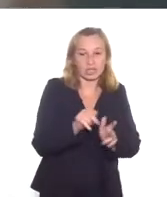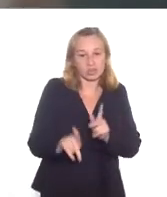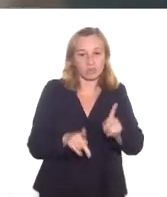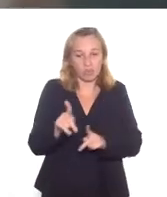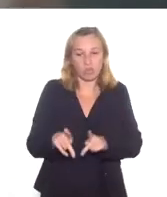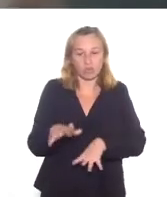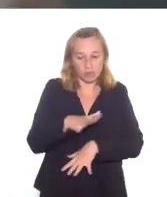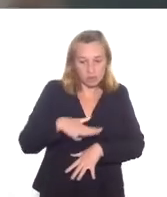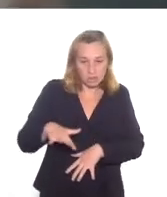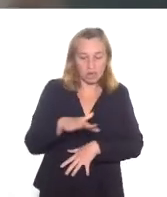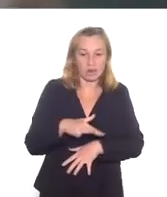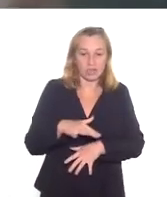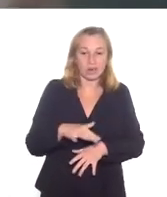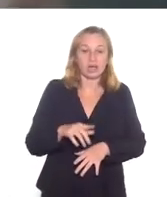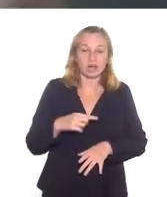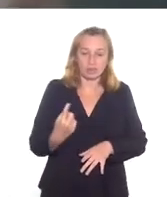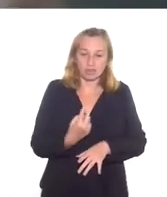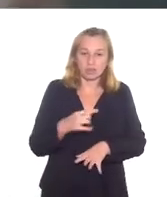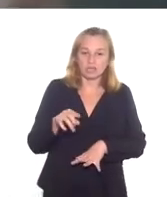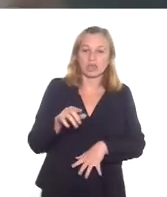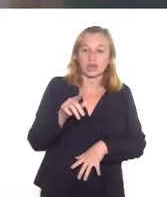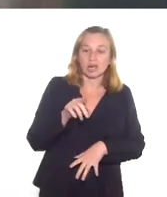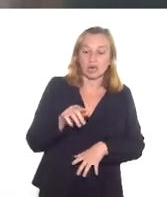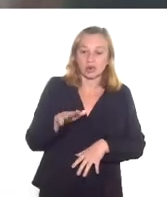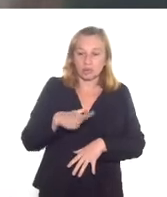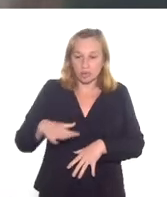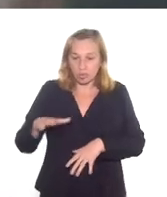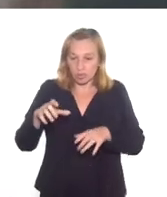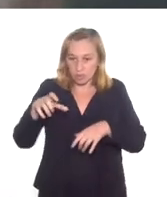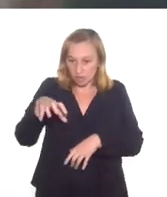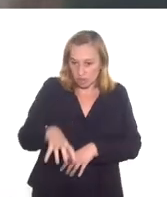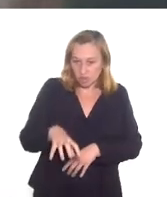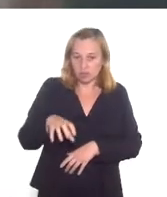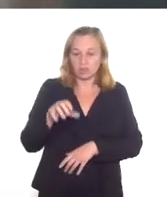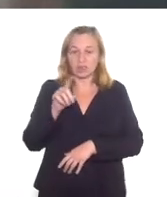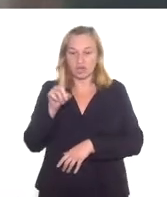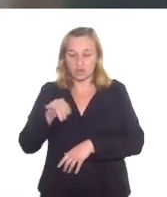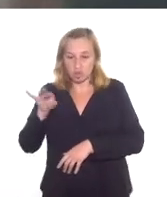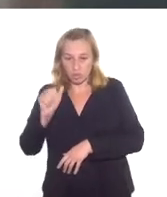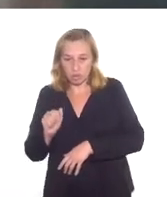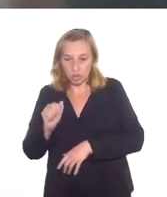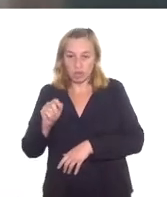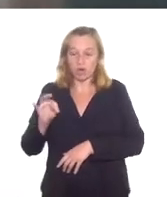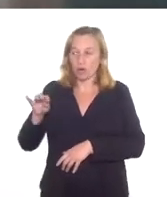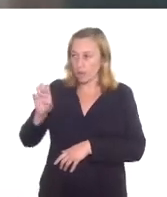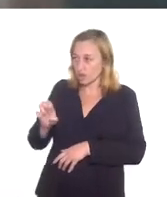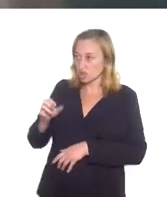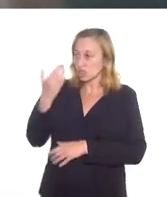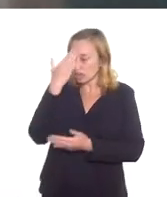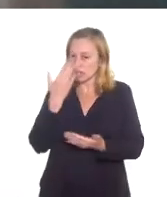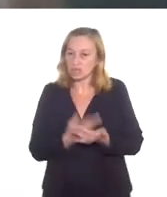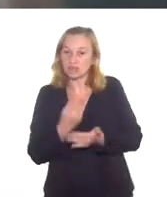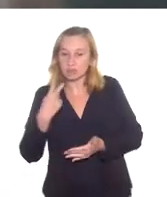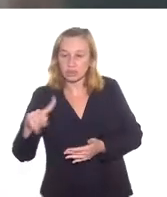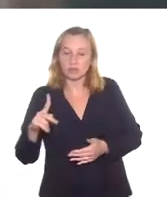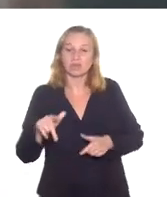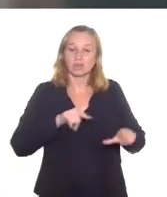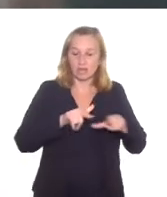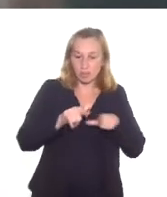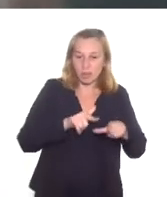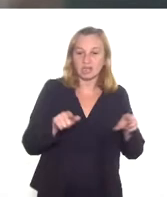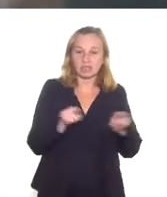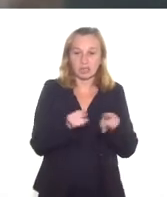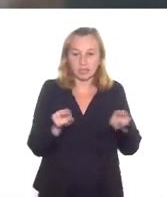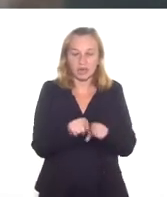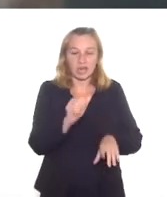região, que a nossa população da região aqui da Zona Oeste acredita muito no seu trabalho, deputada Marta Rocha, como no deputado André Sileno, que sempre